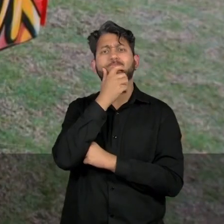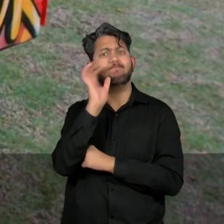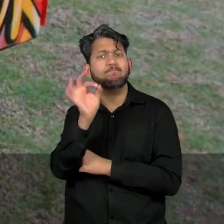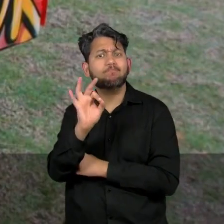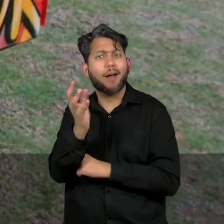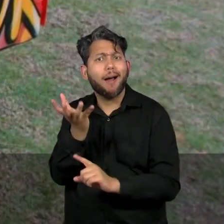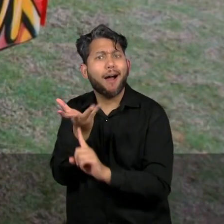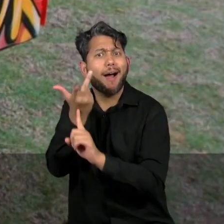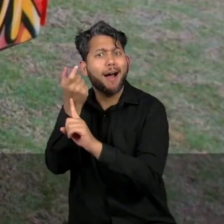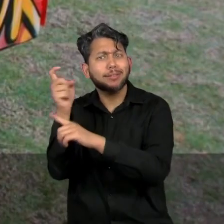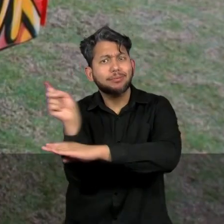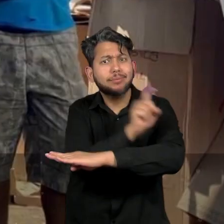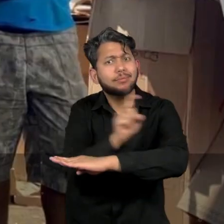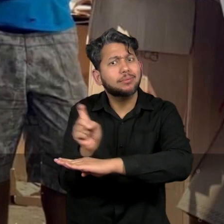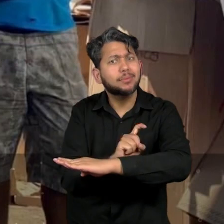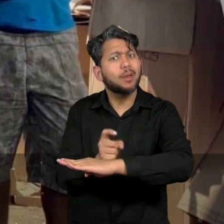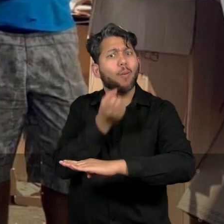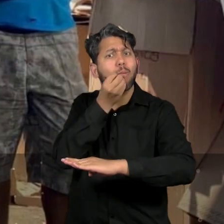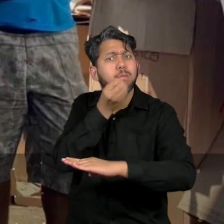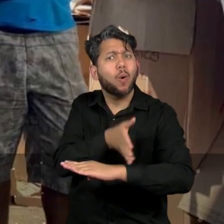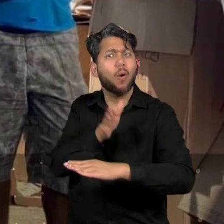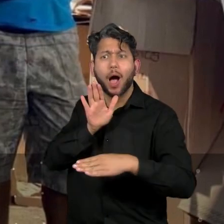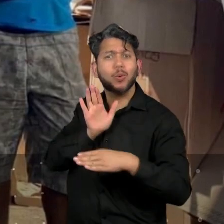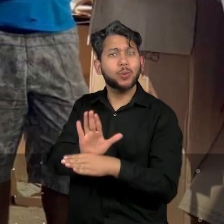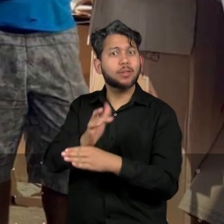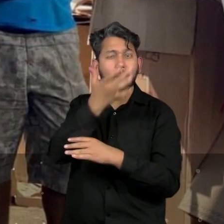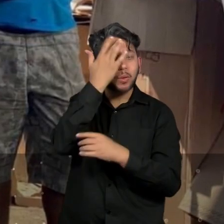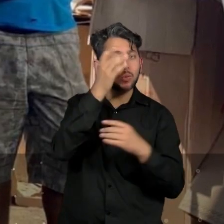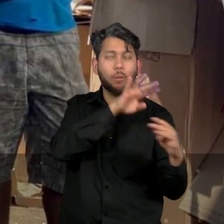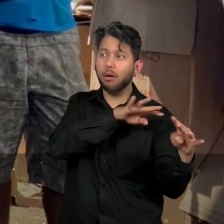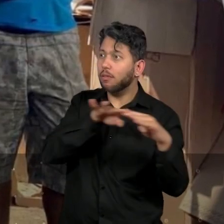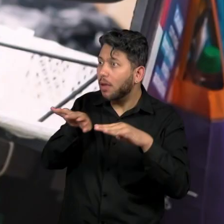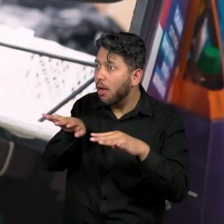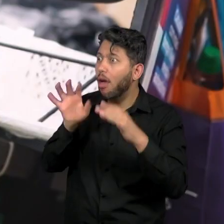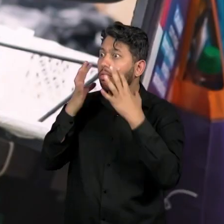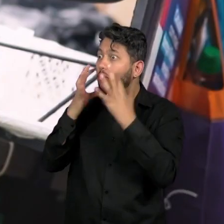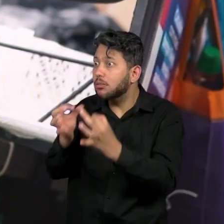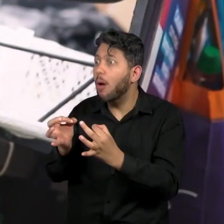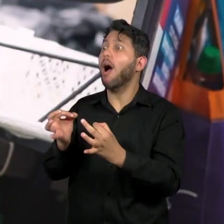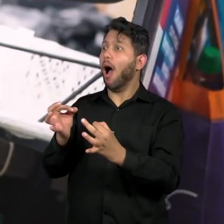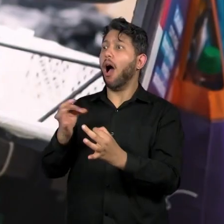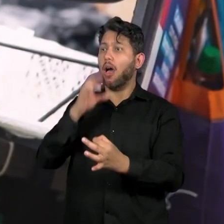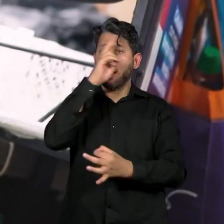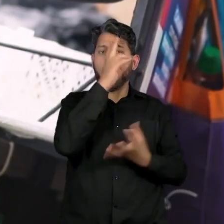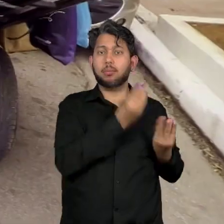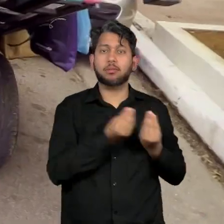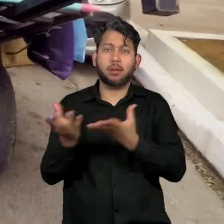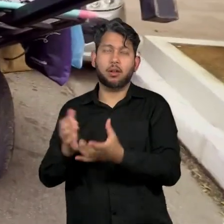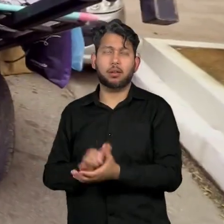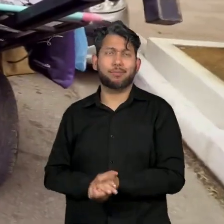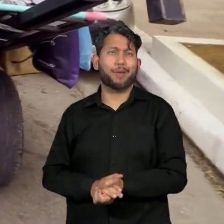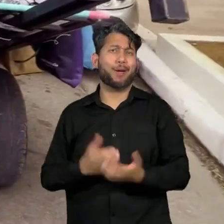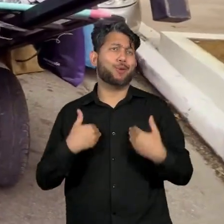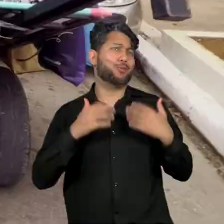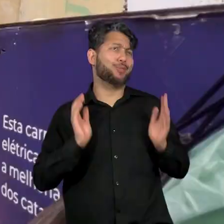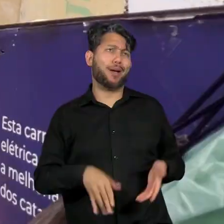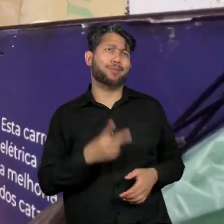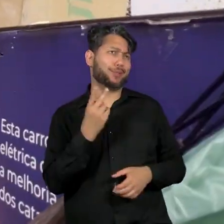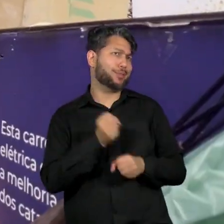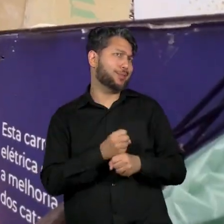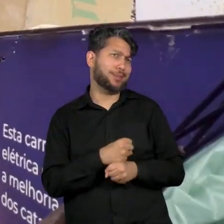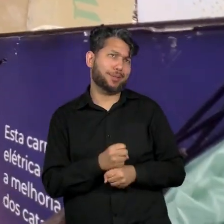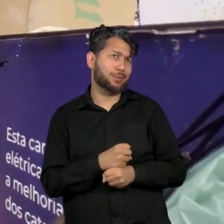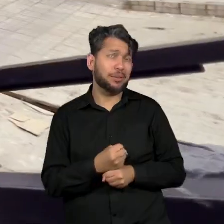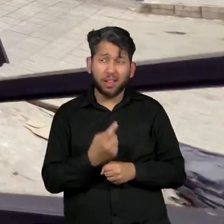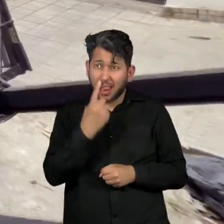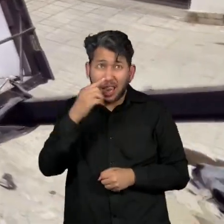que tinha esse poder de, né, direcionar o olhar das pessoas para esses trabalhadores. Eu reciclo há 20 anos. Lixo para mim é ouro, é